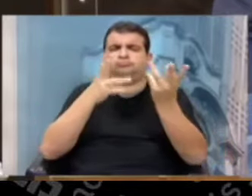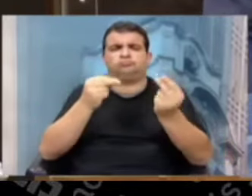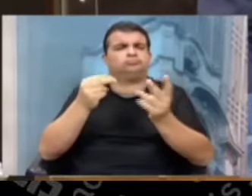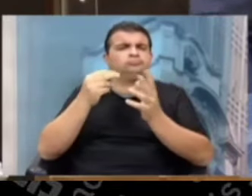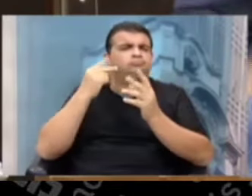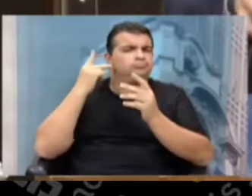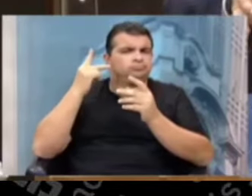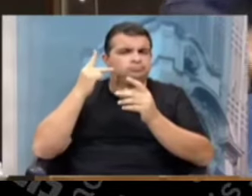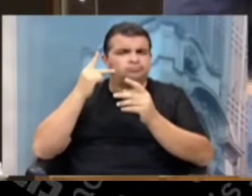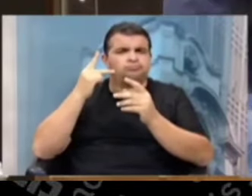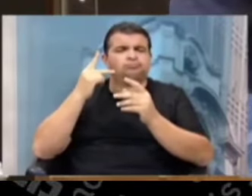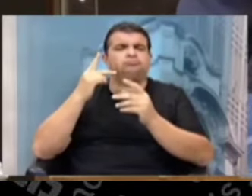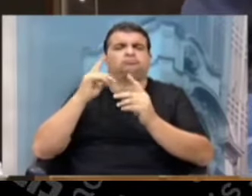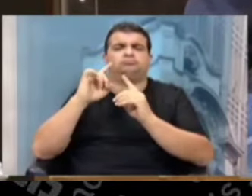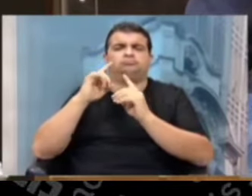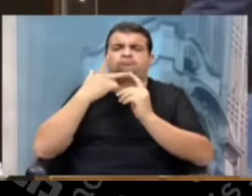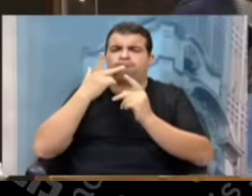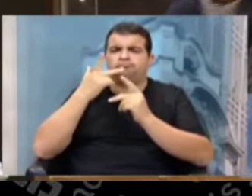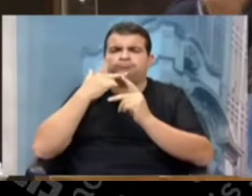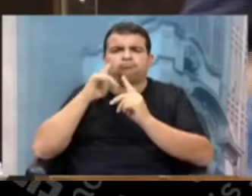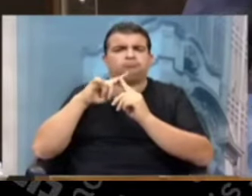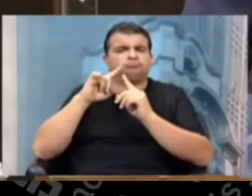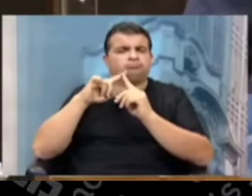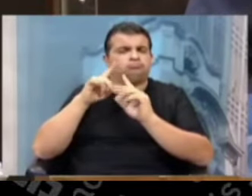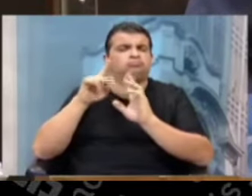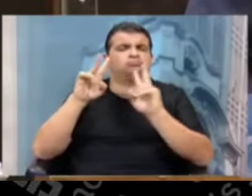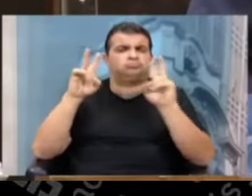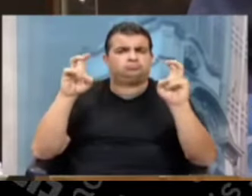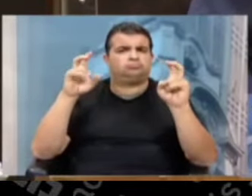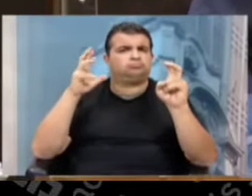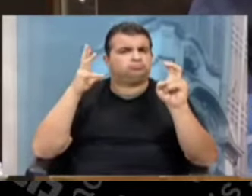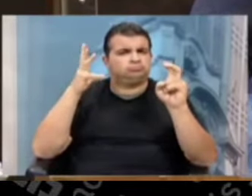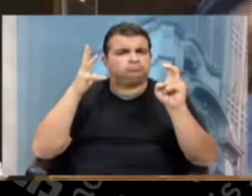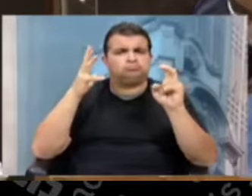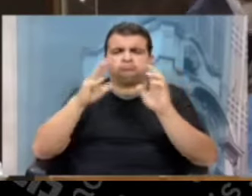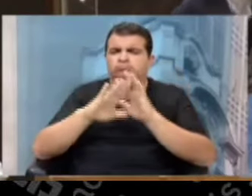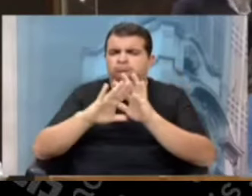parlamentares, trazem esse tipo de pauta simplesmente